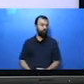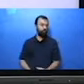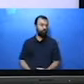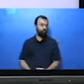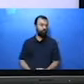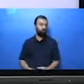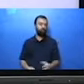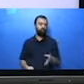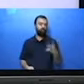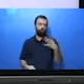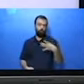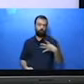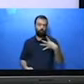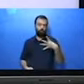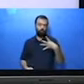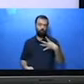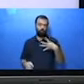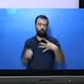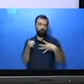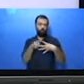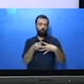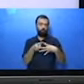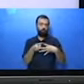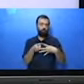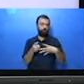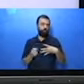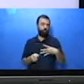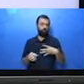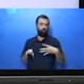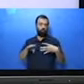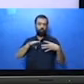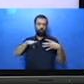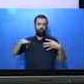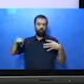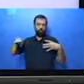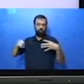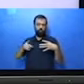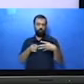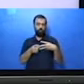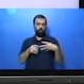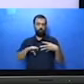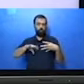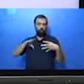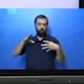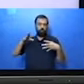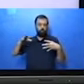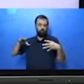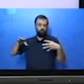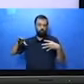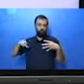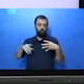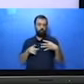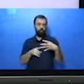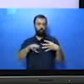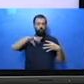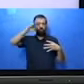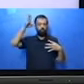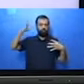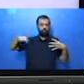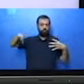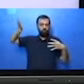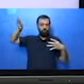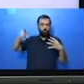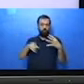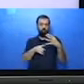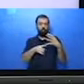As 4 principais formas de relevo são planícies, planaltos, montanhas